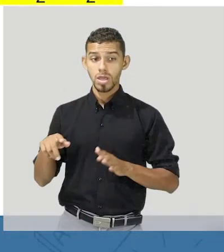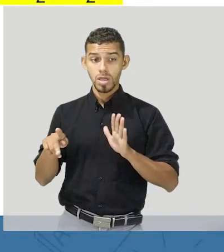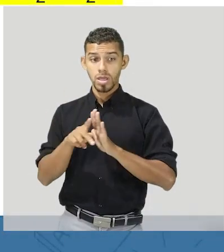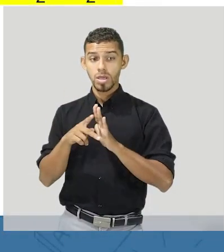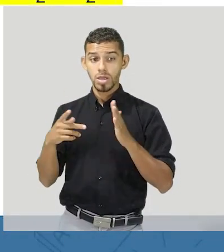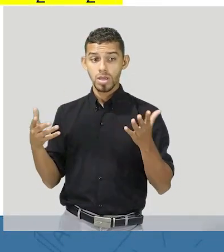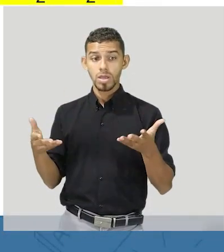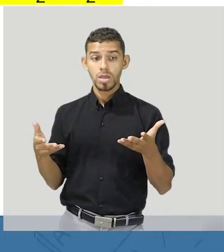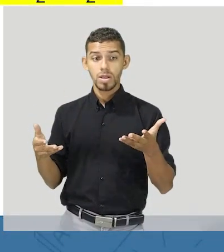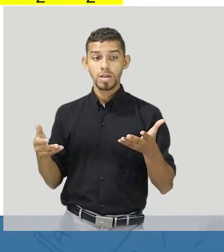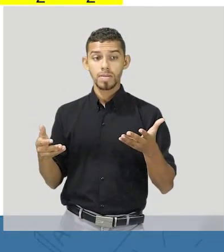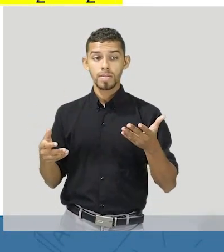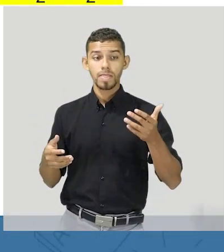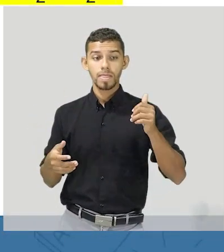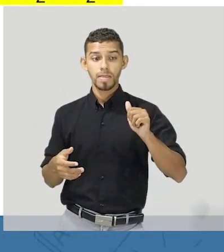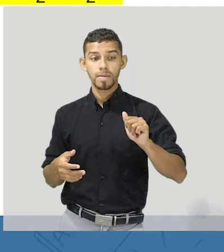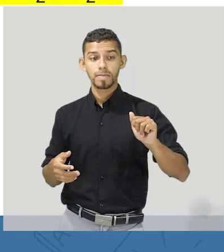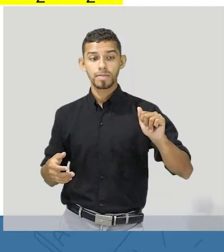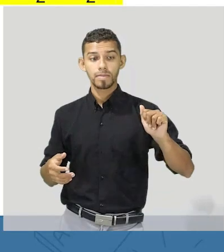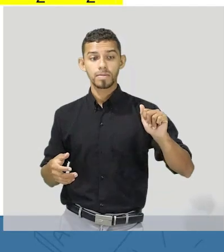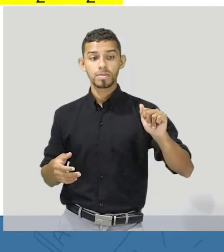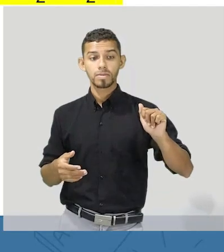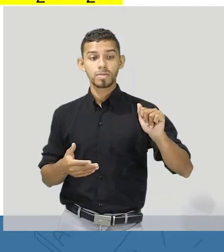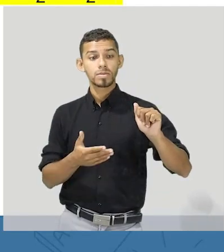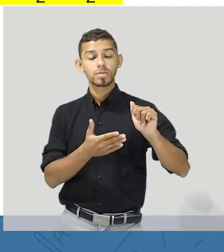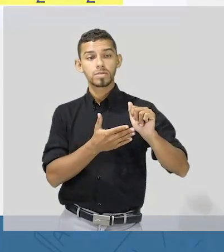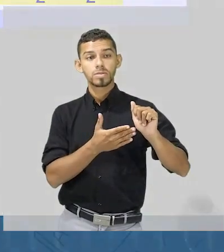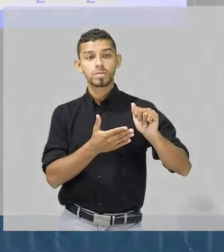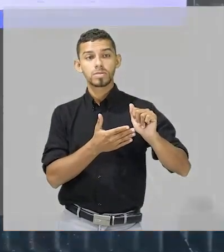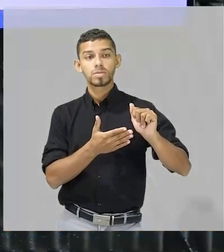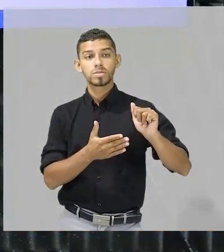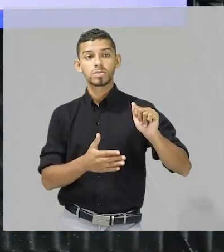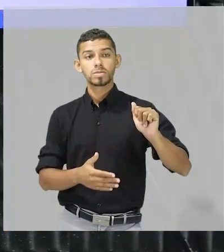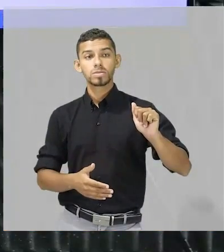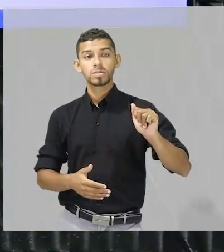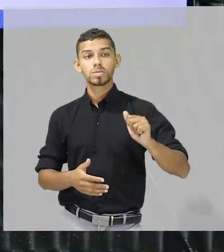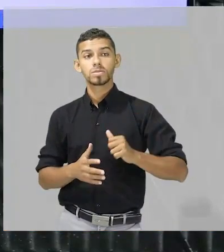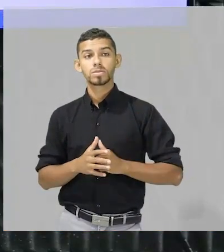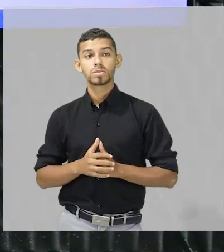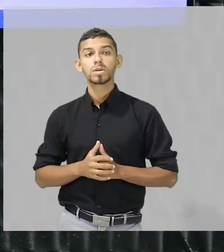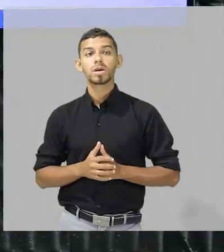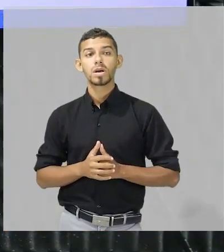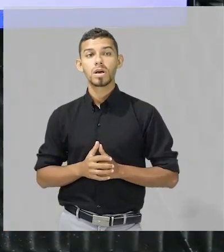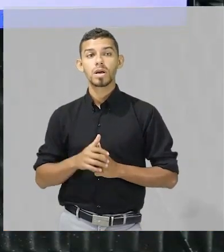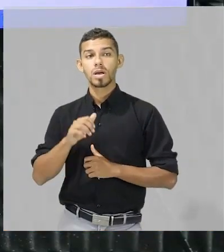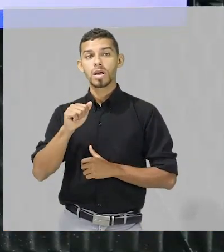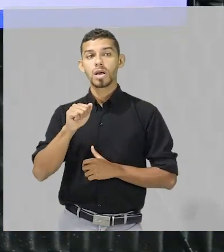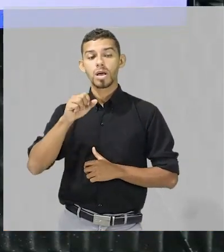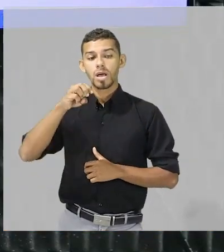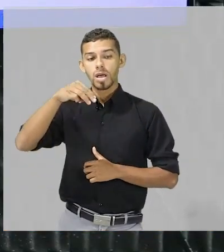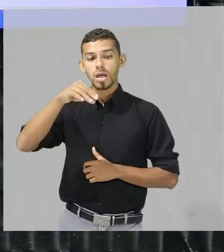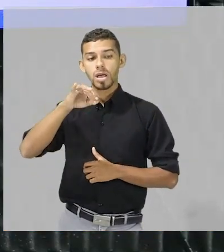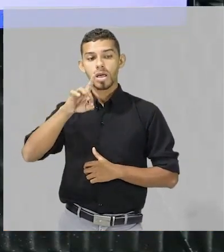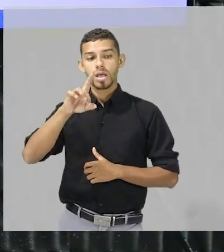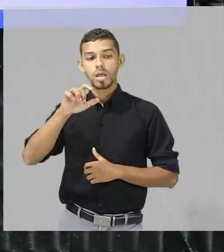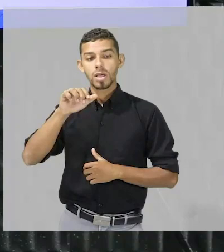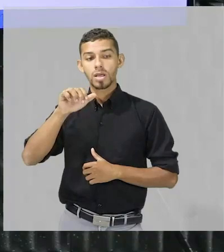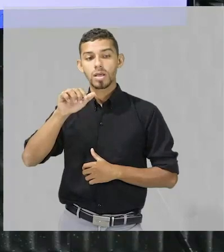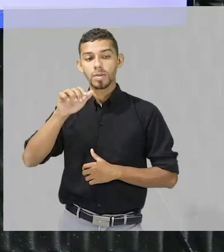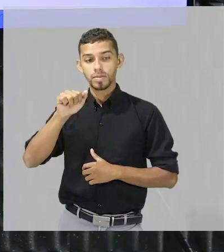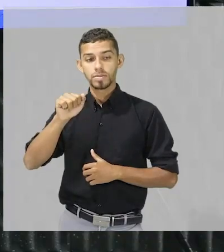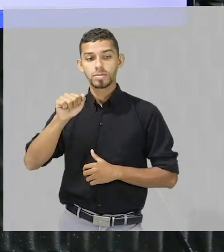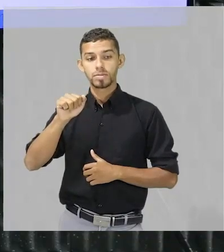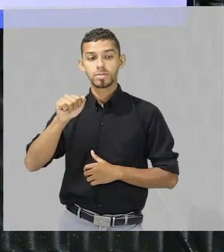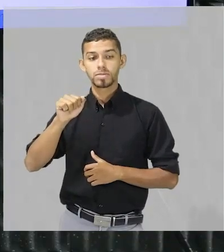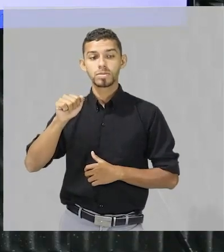essa estrutura A, né, esse composto A, nós temos aqui, na verdade, uma amida secundária. A amida, ela